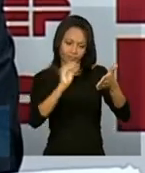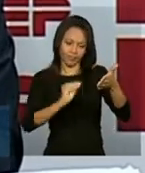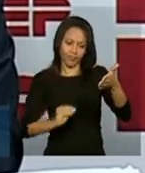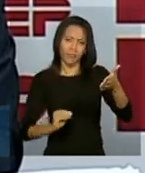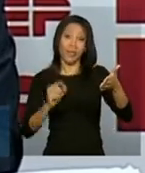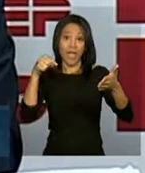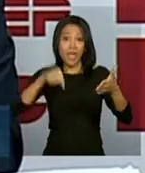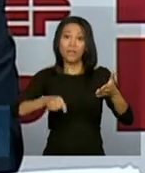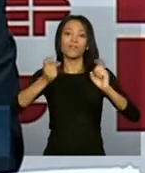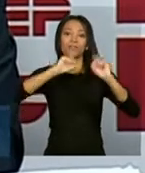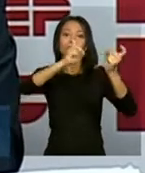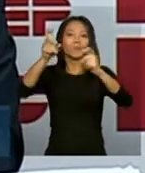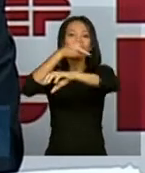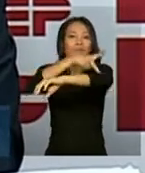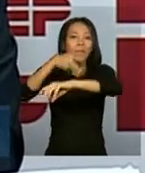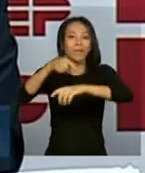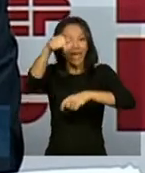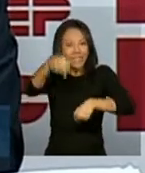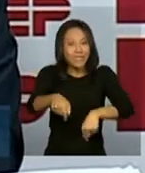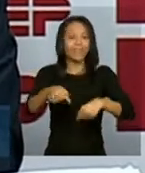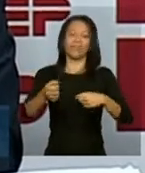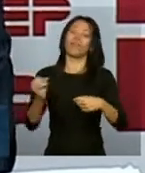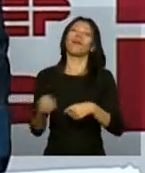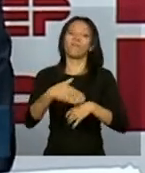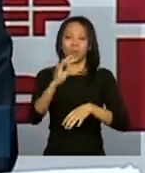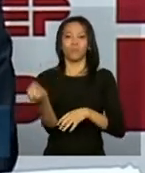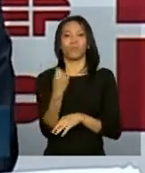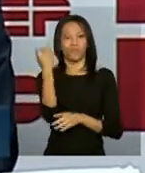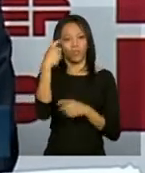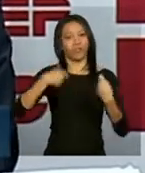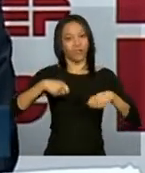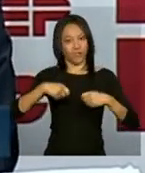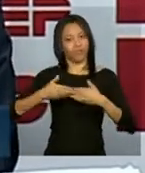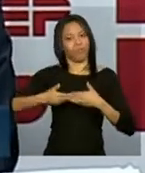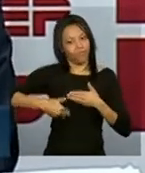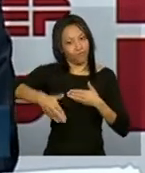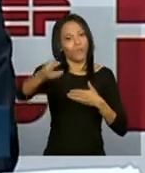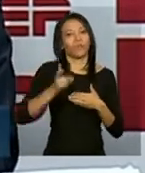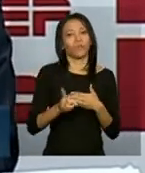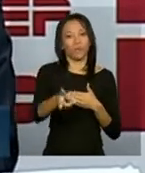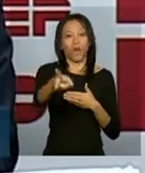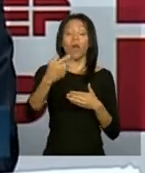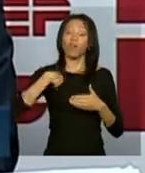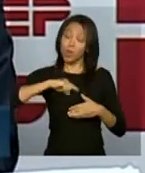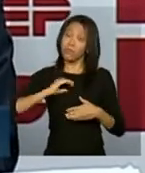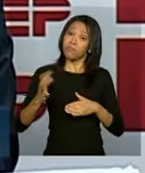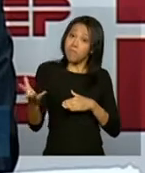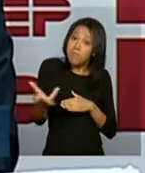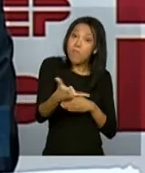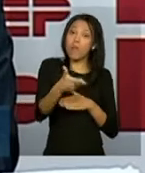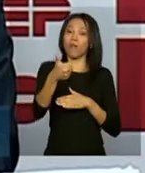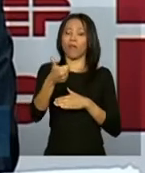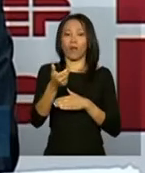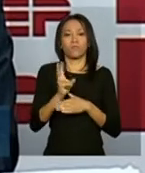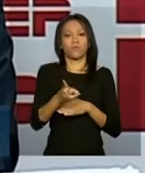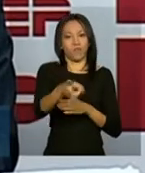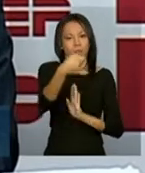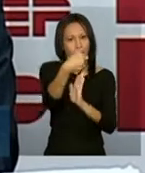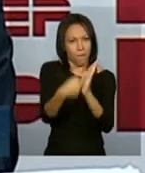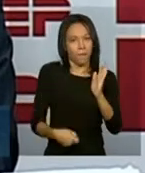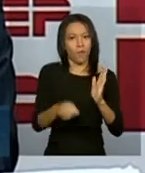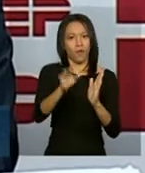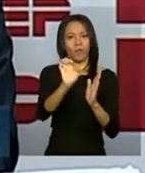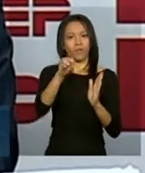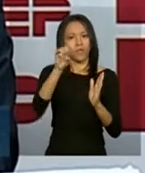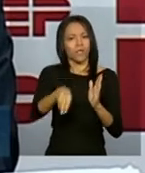debate pedagógico eu acho que é o debate mais importante que nós temos que fazer. Nós continuaremos aprimorando o Enem. Sempre surgem